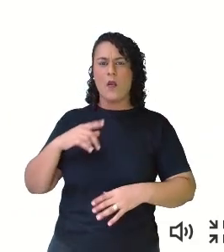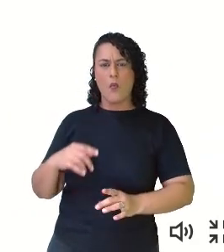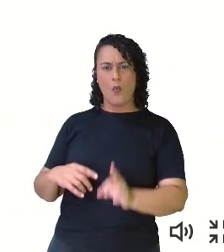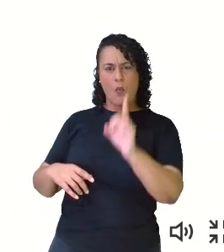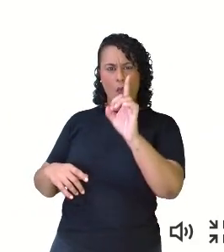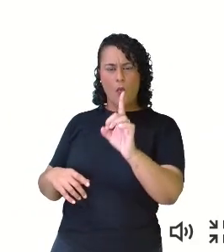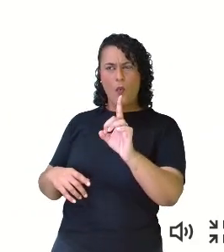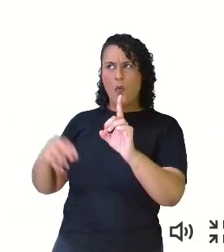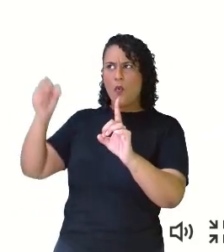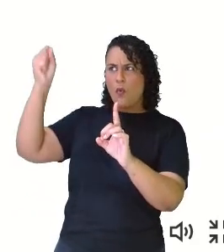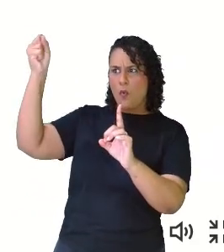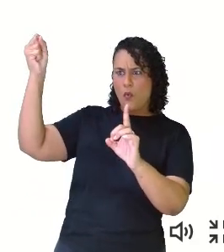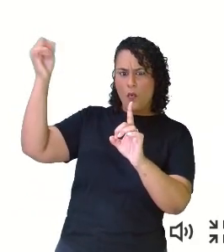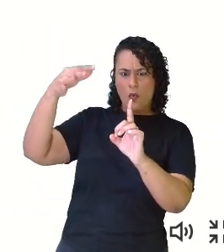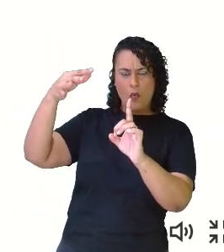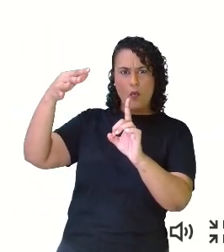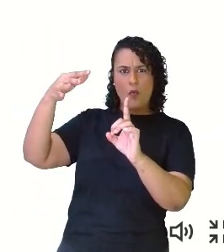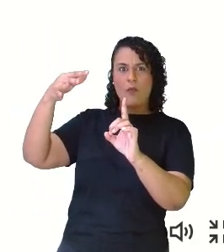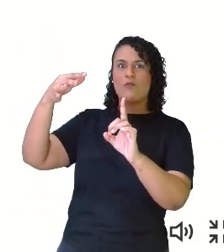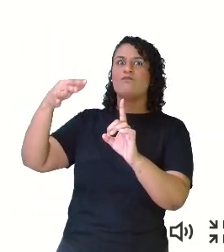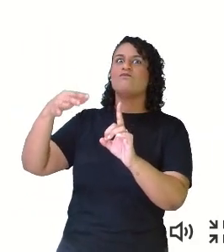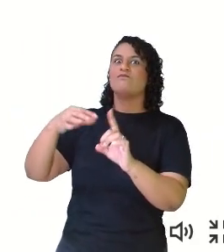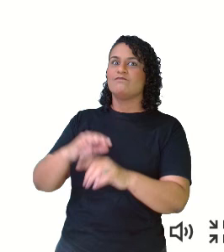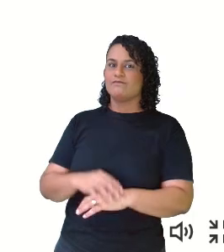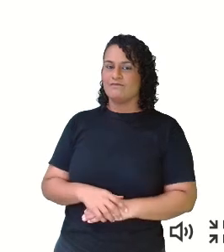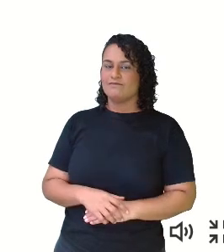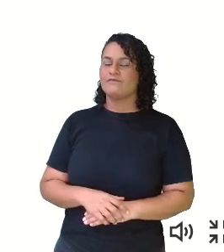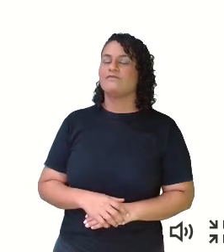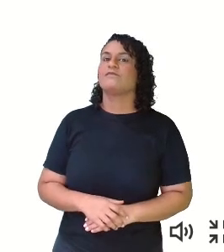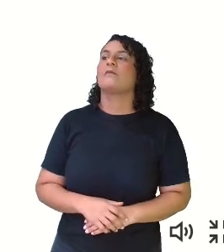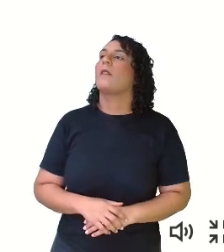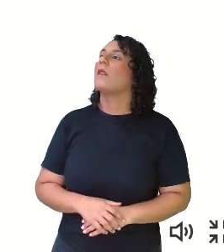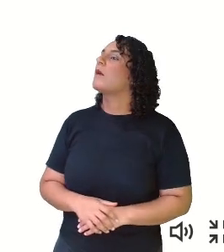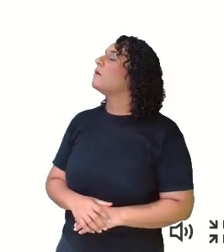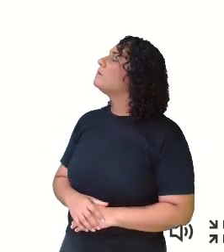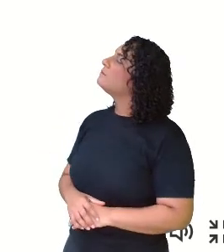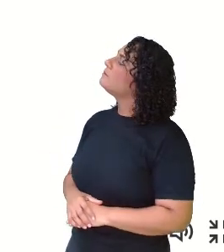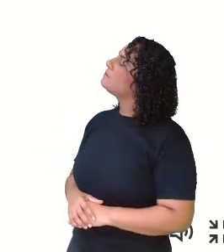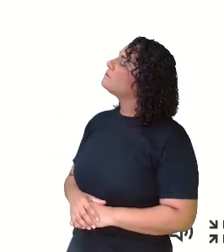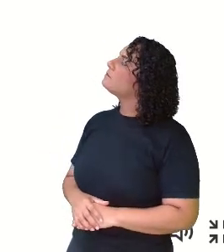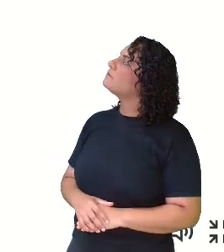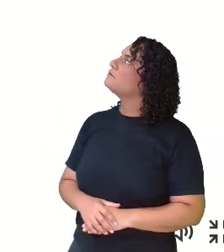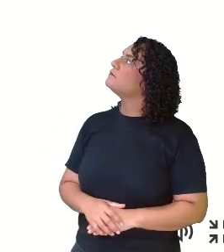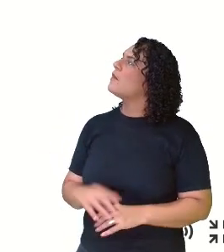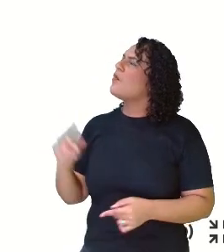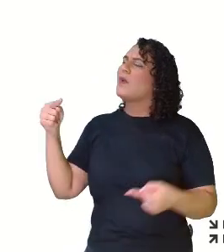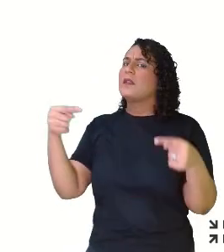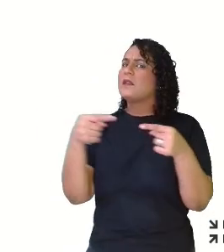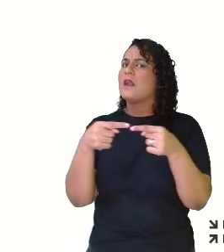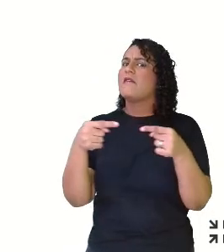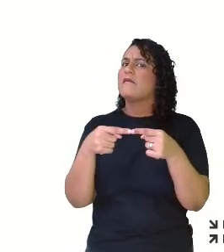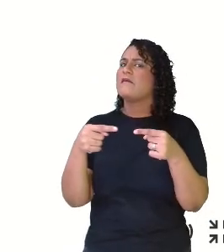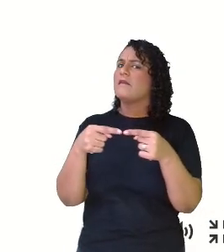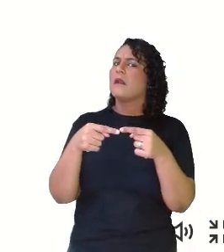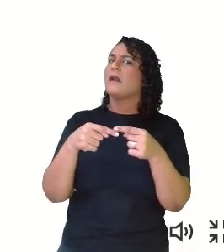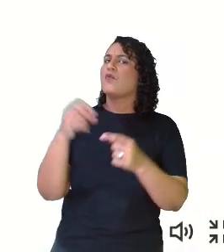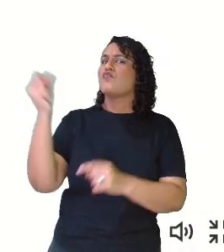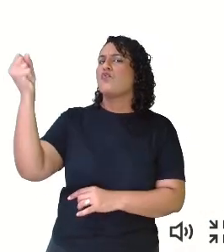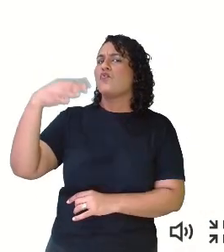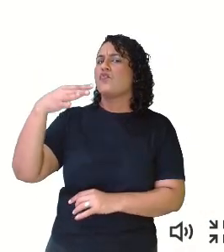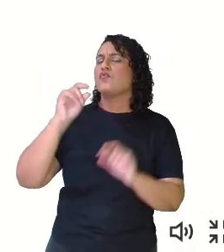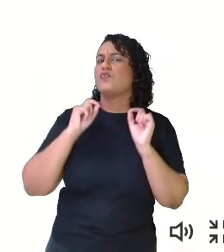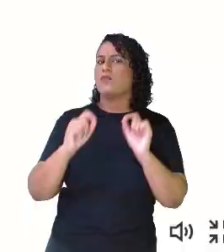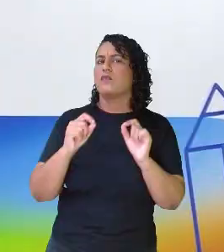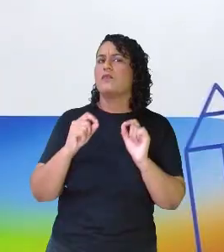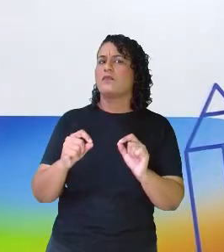corpo entre ela e a fonte de luz. O que aqui, gente, tem a ver com luz? A tâmara, o